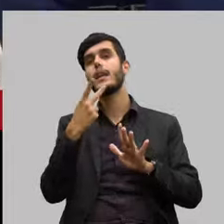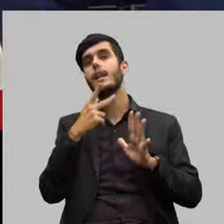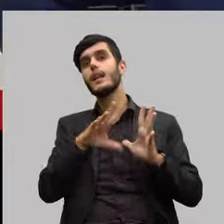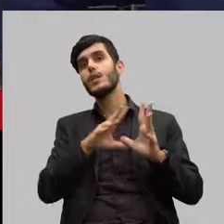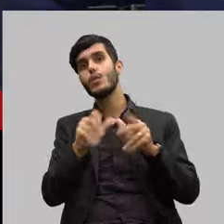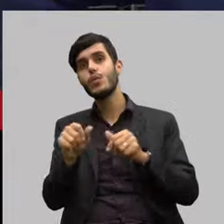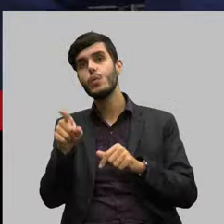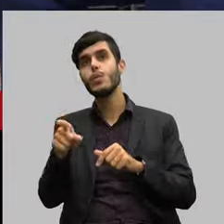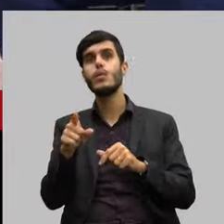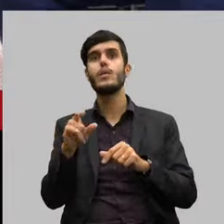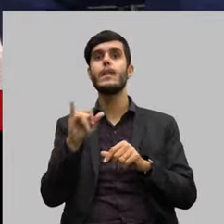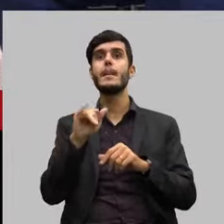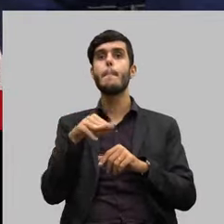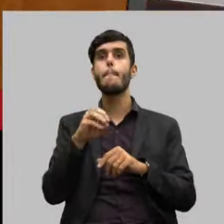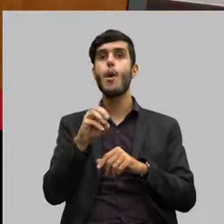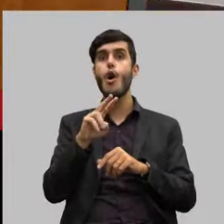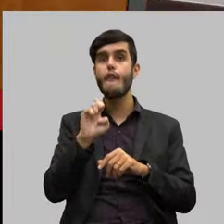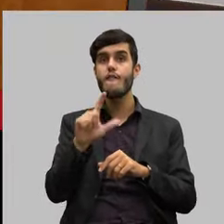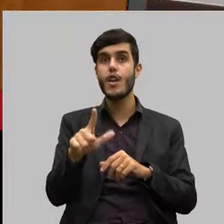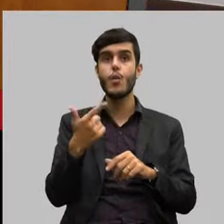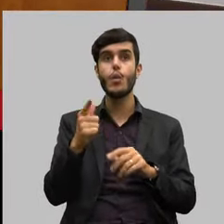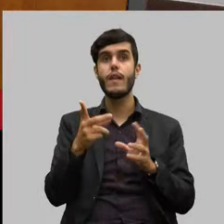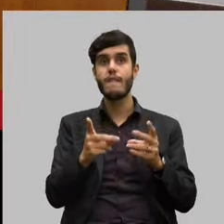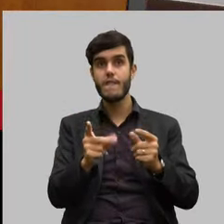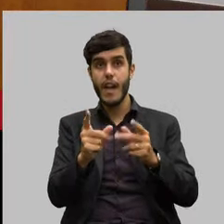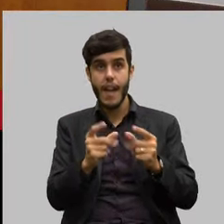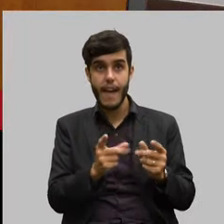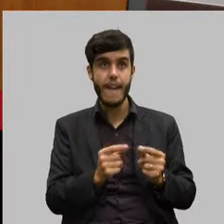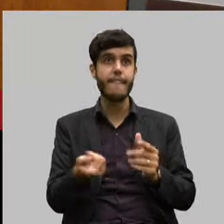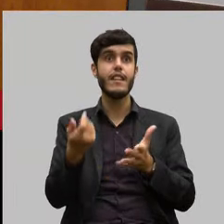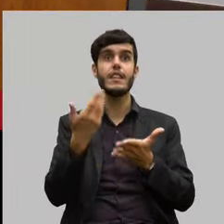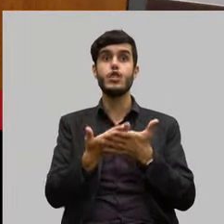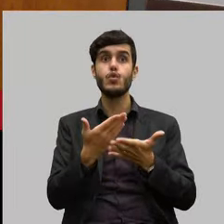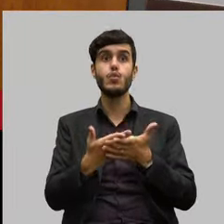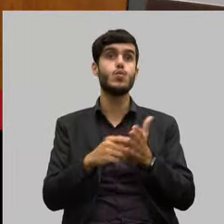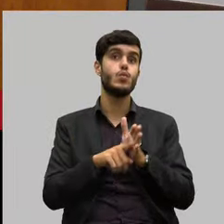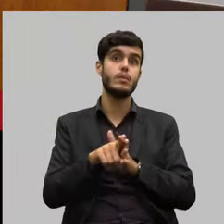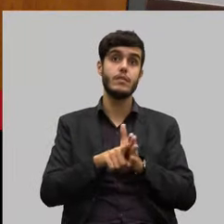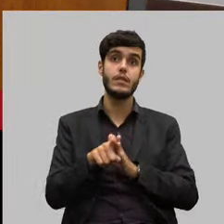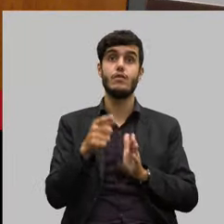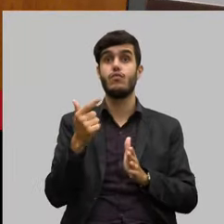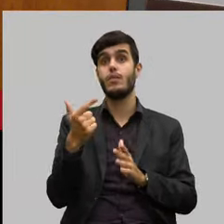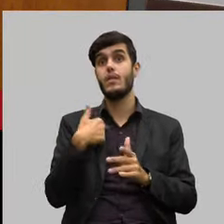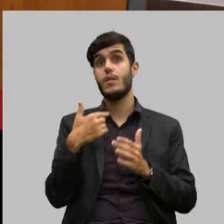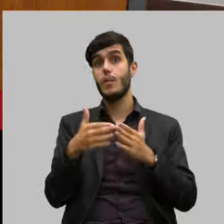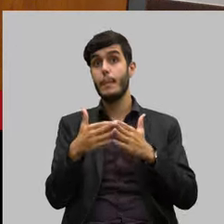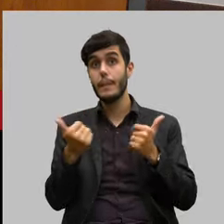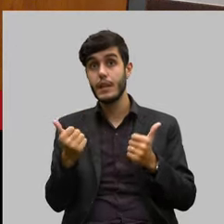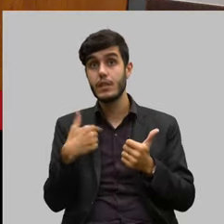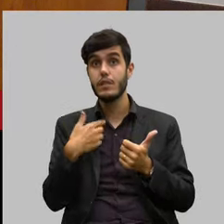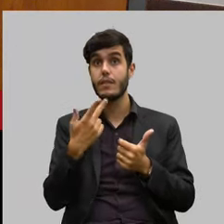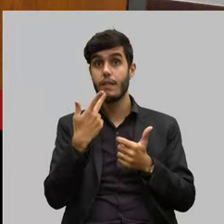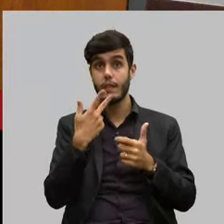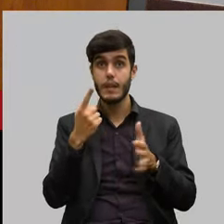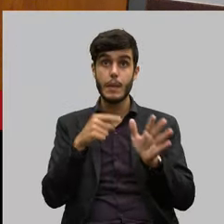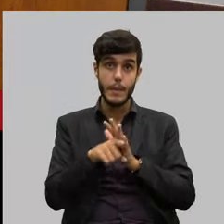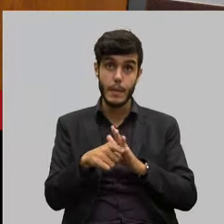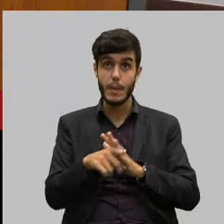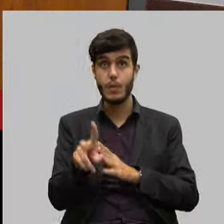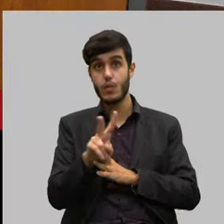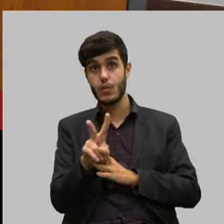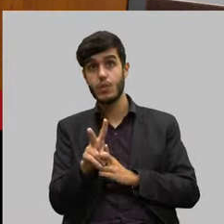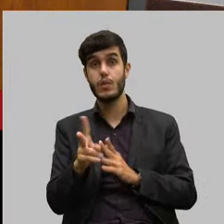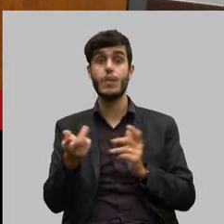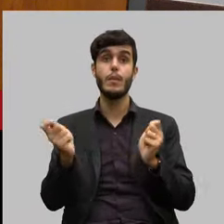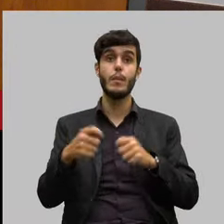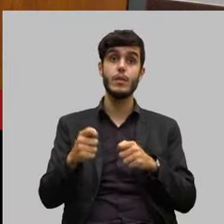ipseng sem nenhum Estudo sem nenhuma avaliação de imóvel eu tô solicitando eu tô questionando e tô solicitando ao mesmo tempo tudo que for